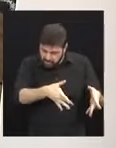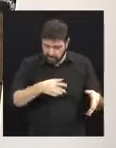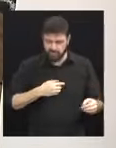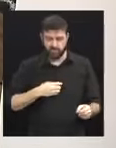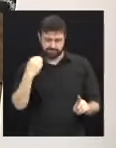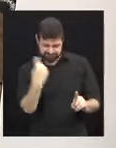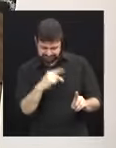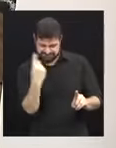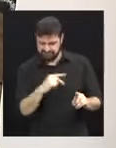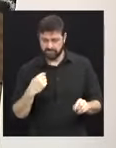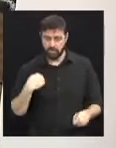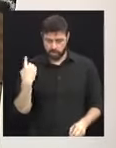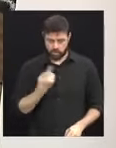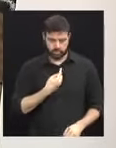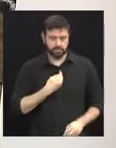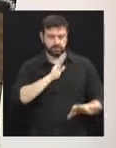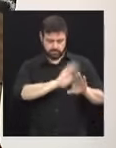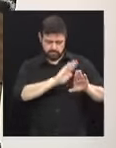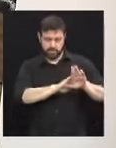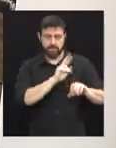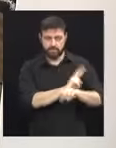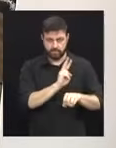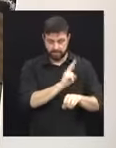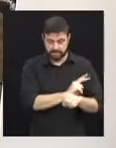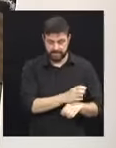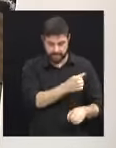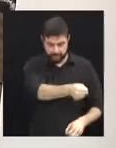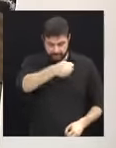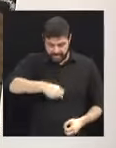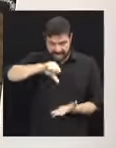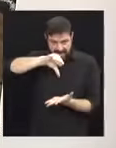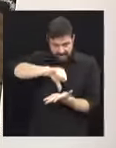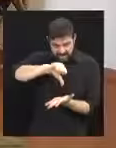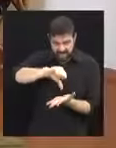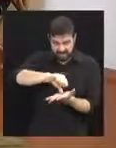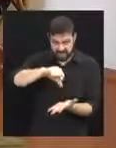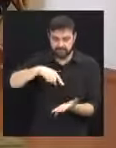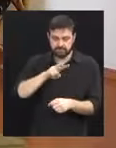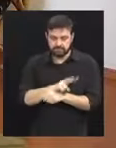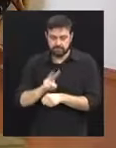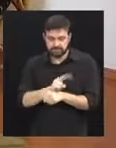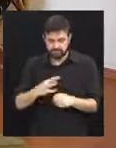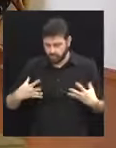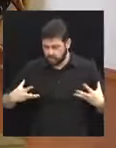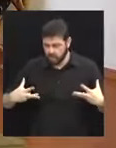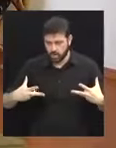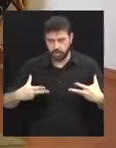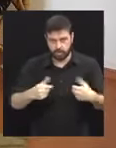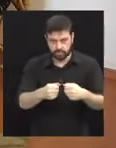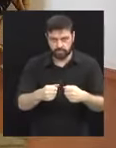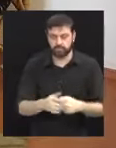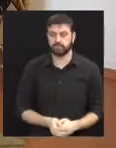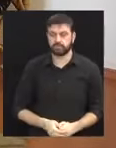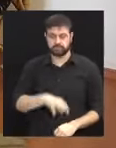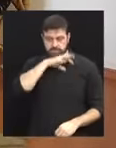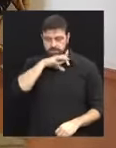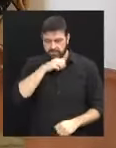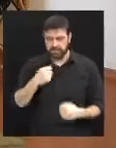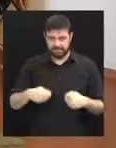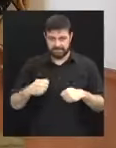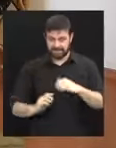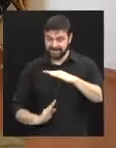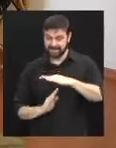maus tratos que dê pra gente cuidar dentro da sede, aí é mais tranquilo, a gente traz, mas todos os animais eles ficam de quarentena quando eles